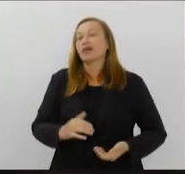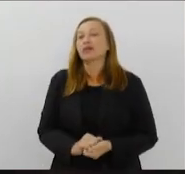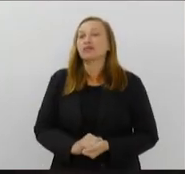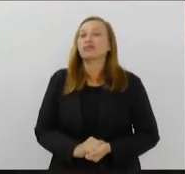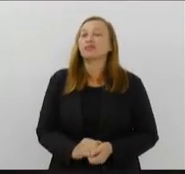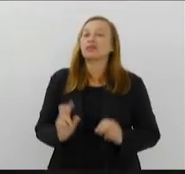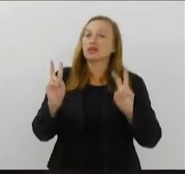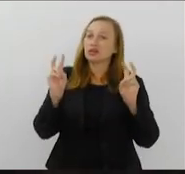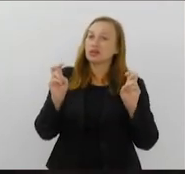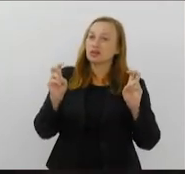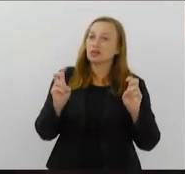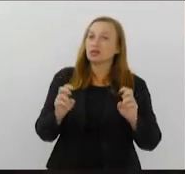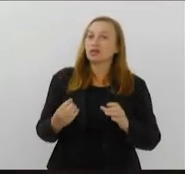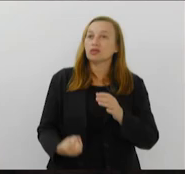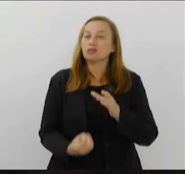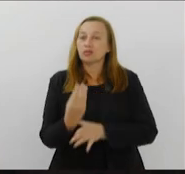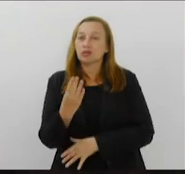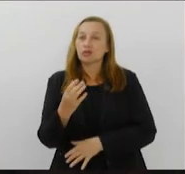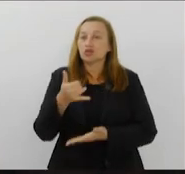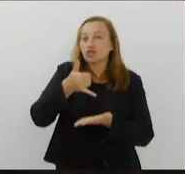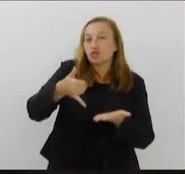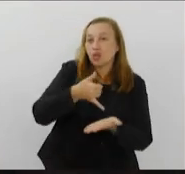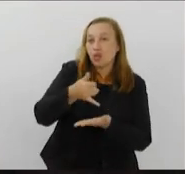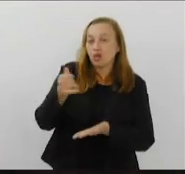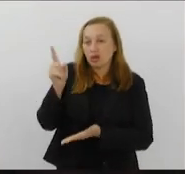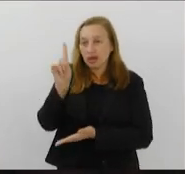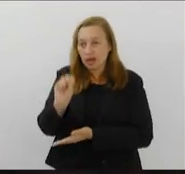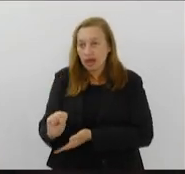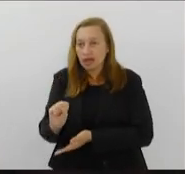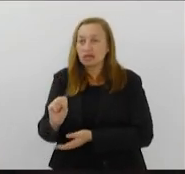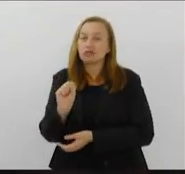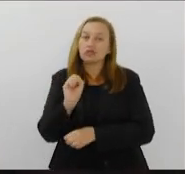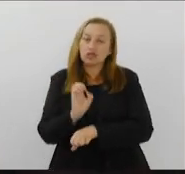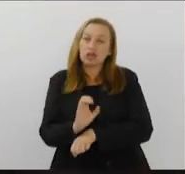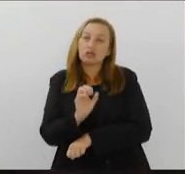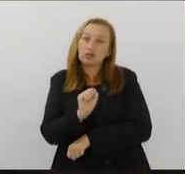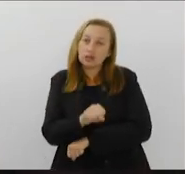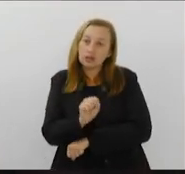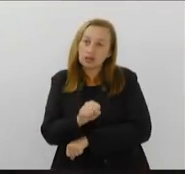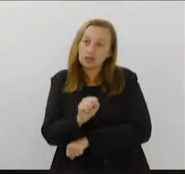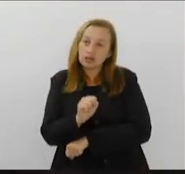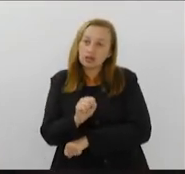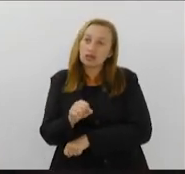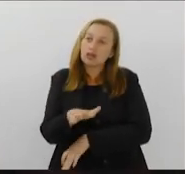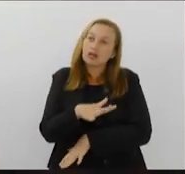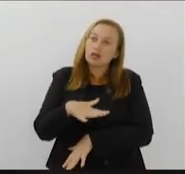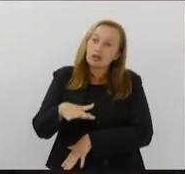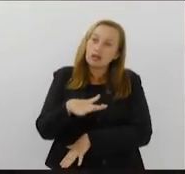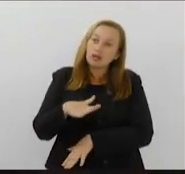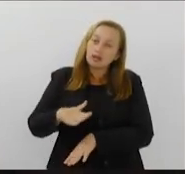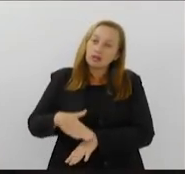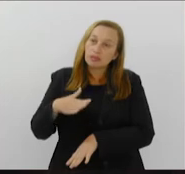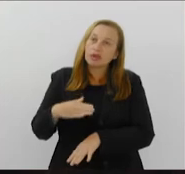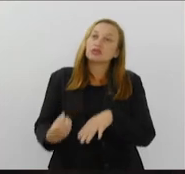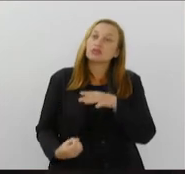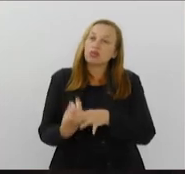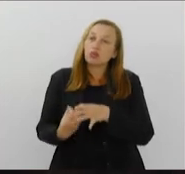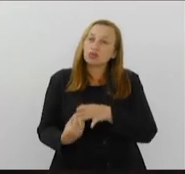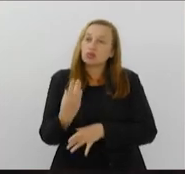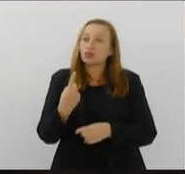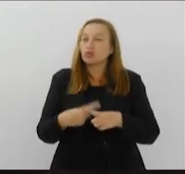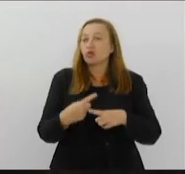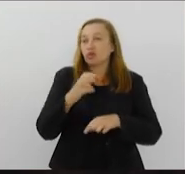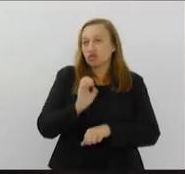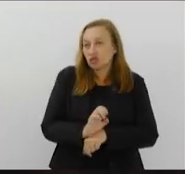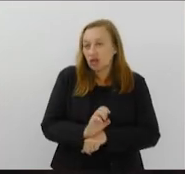essa questão tanto da produção de óleo e gás, o nosso estado, sim, é um dos setores que mais emitem, até porque o nosso